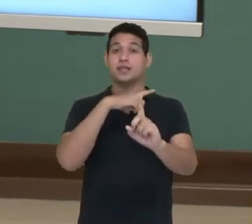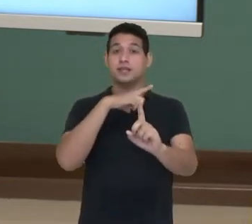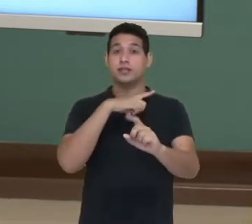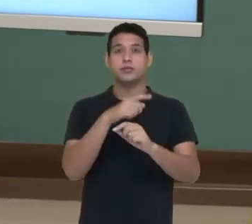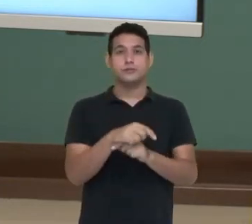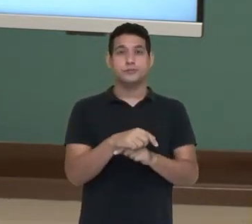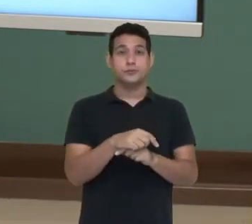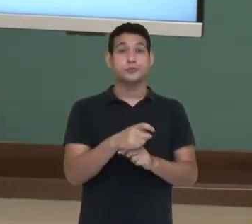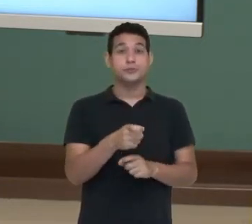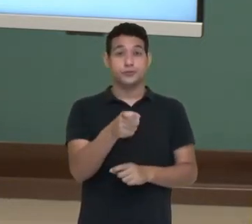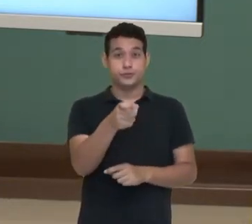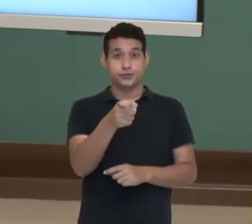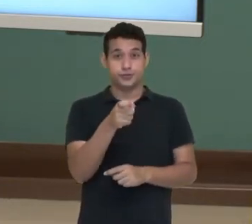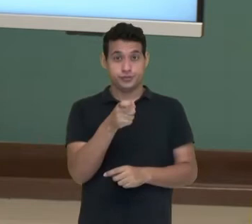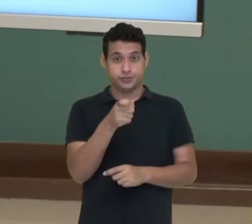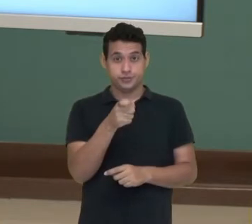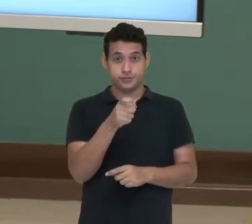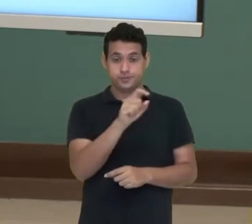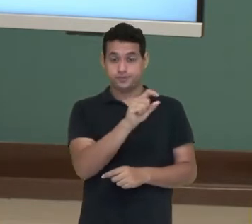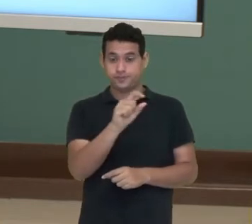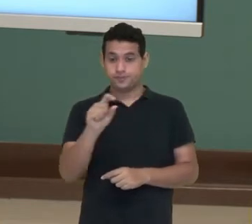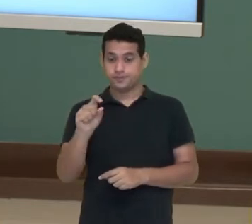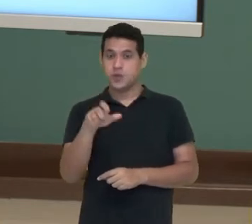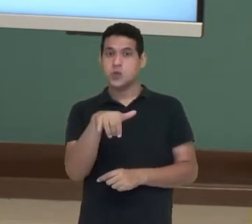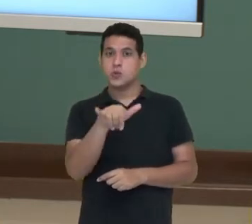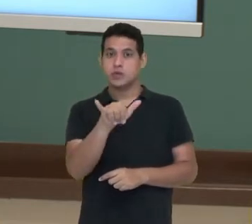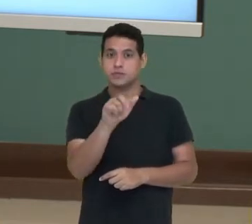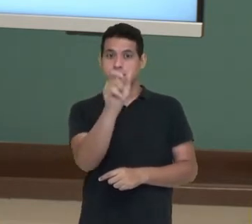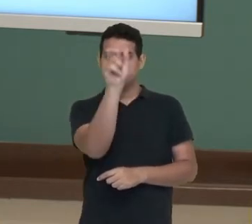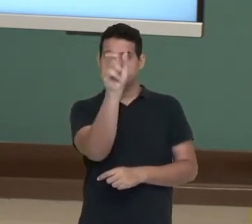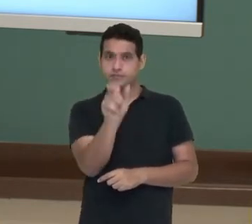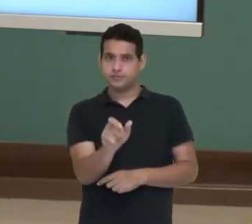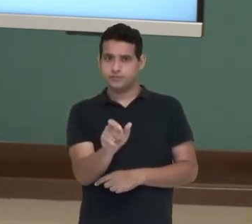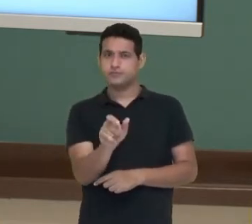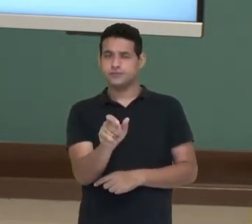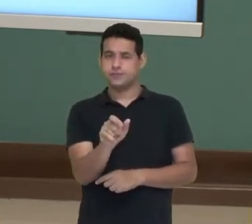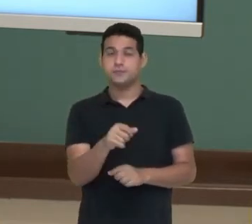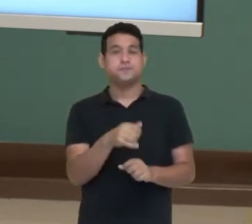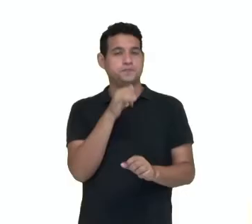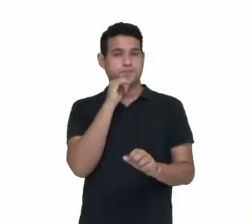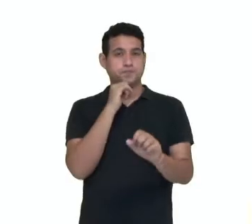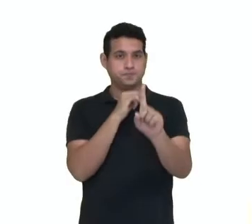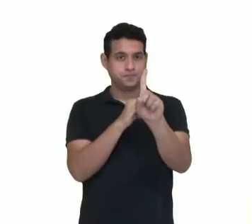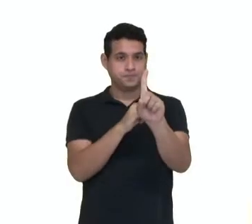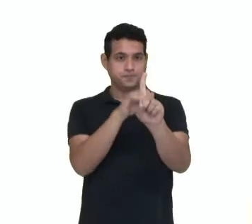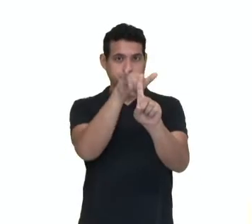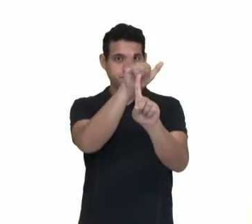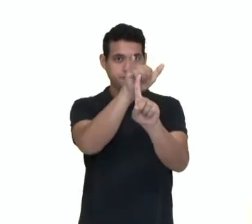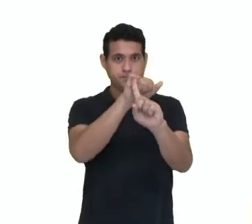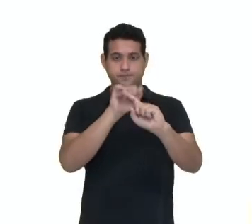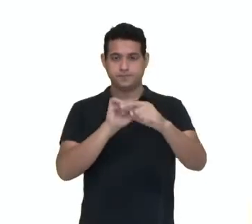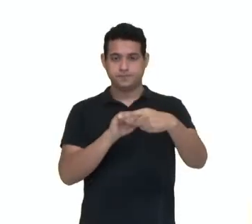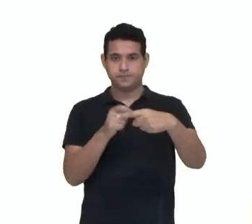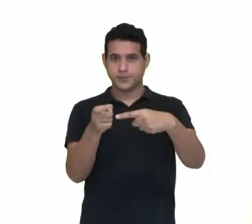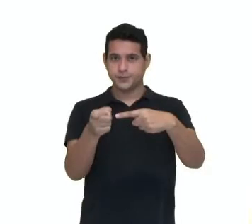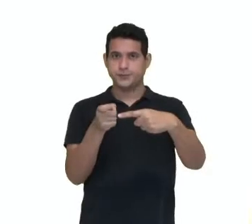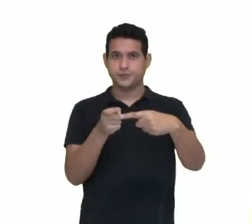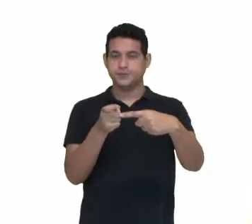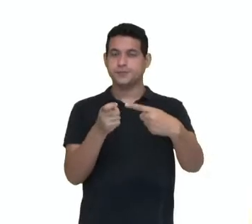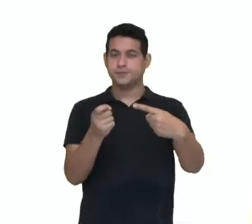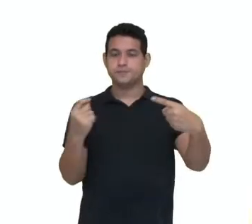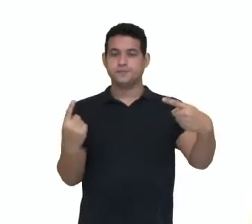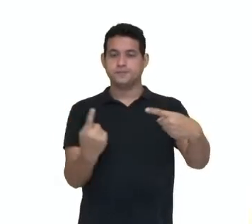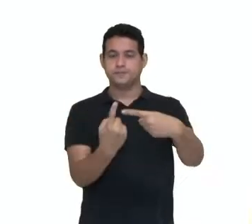que é horizontal, e o eixo Y, que é vertical, formando 90 graus aqui, né? Então, os dois são